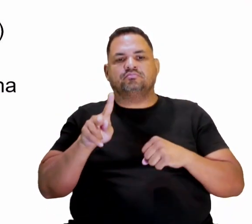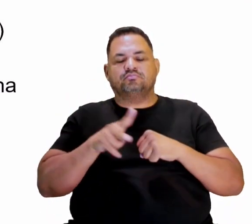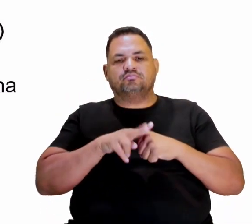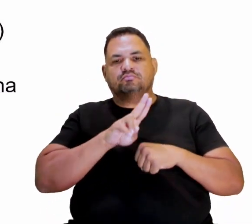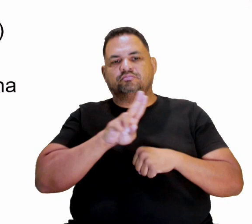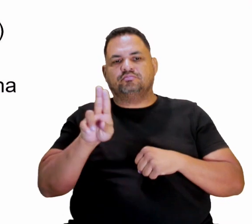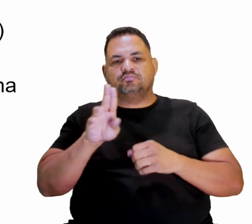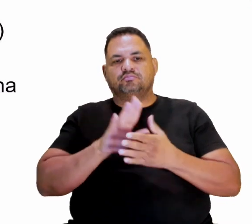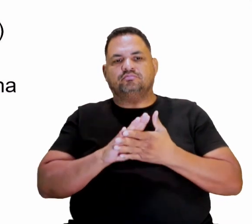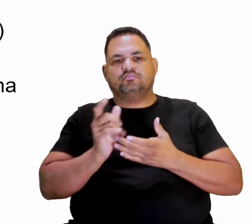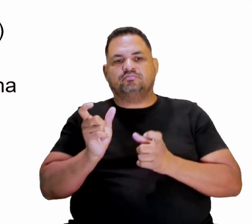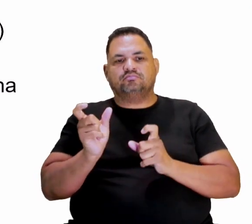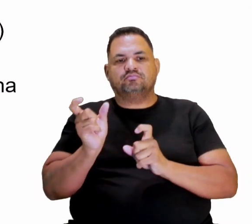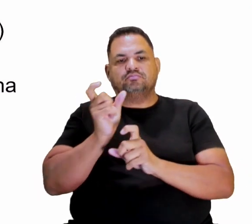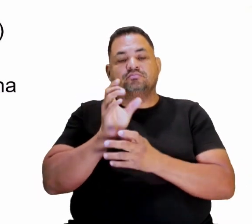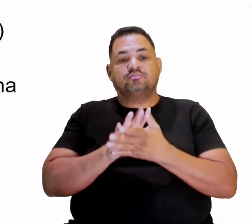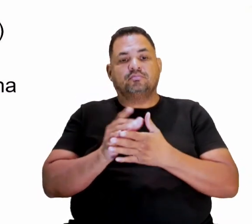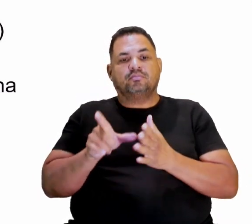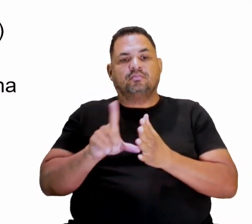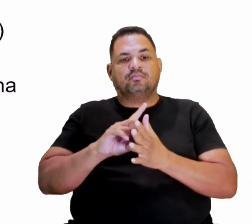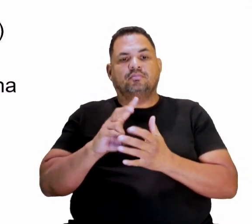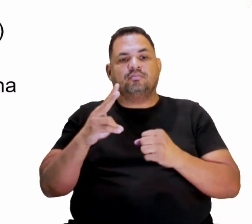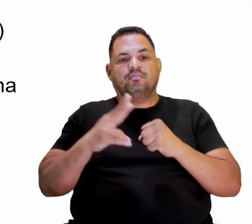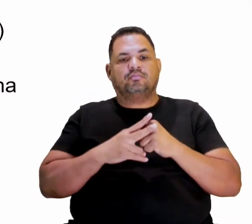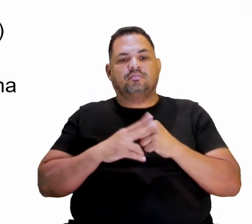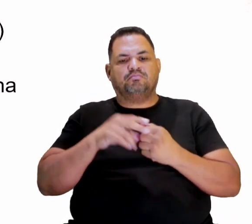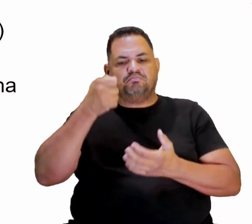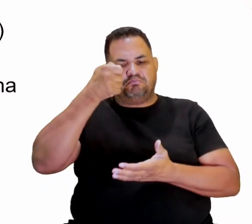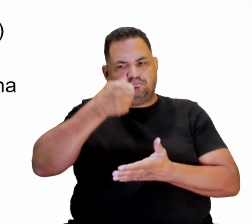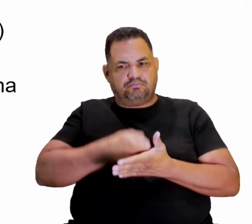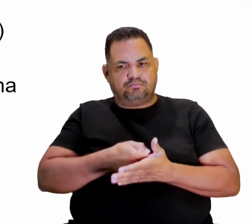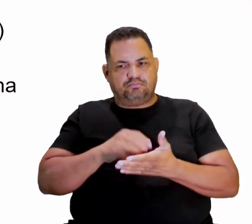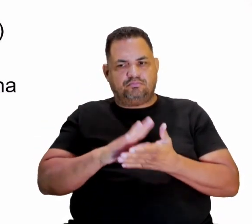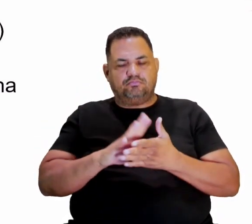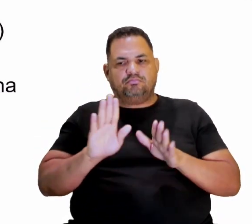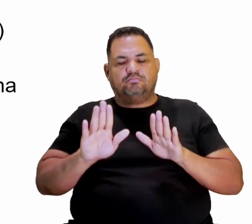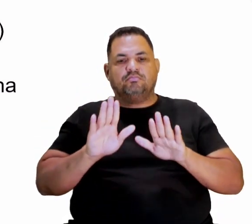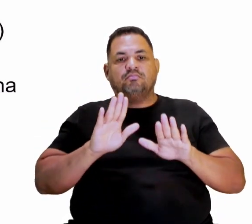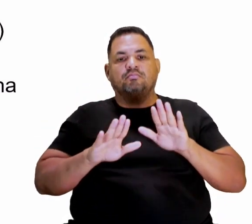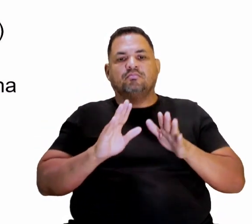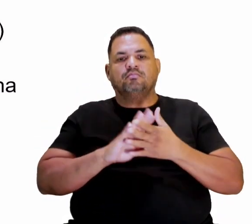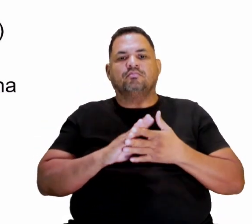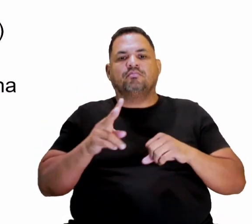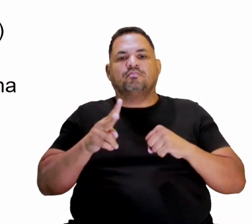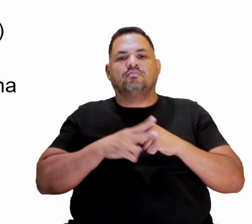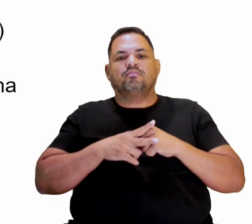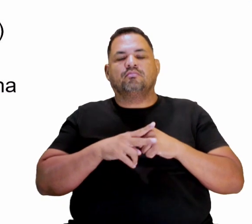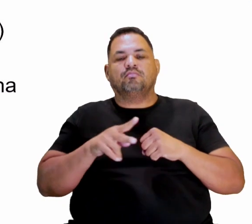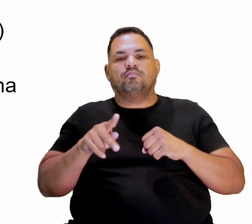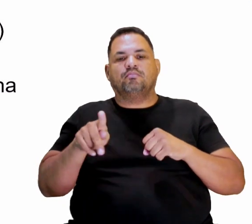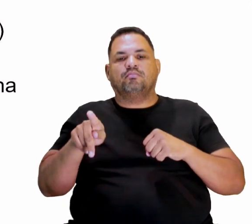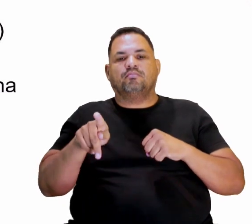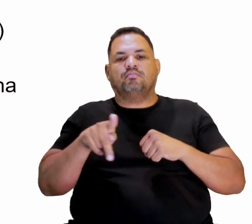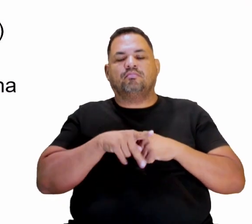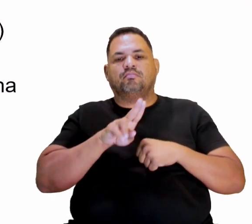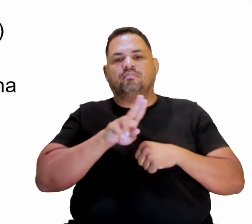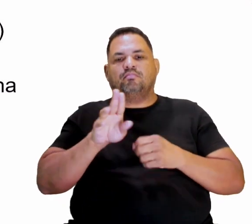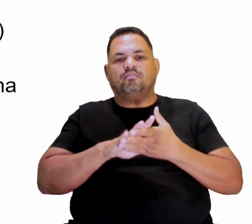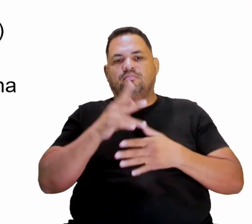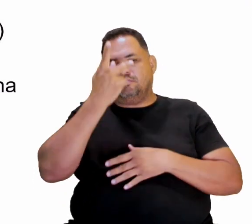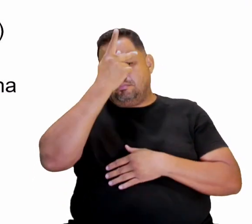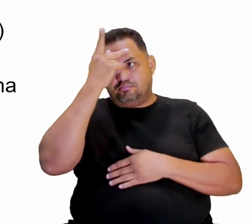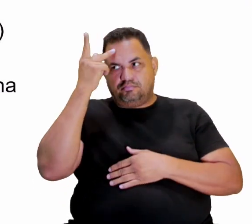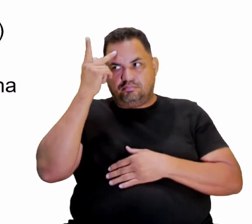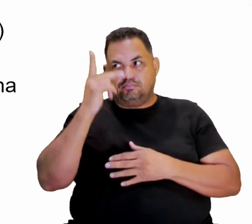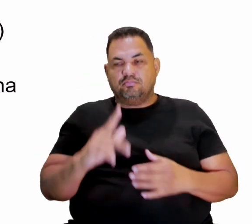meu verbo modal should, que significa devo, dever, né? Dependendo do pronome pessoal. Você vai mudando. Depois o nosso